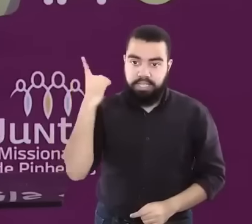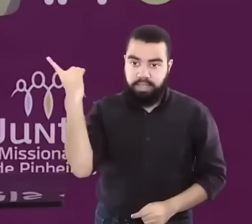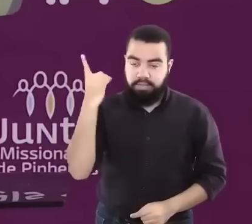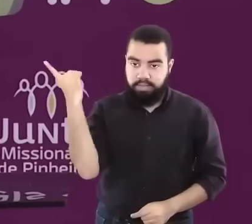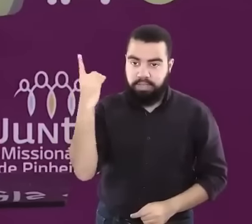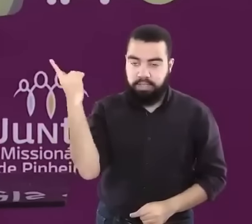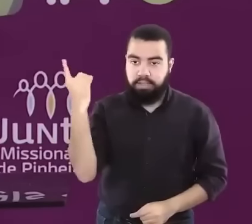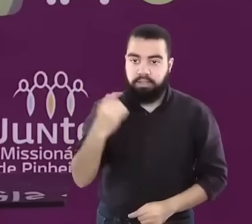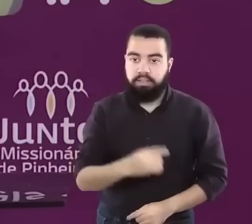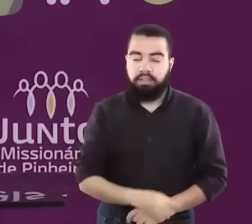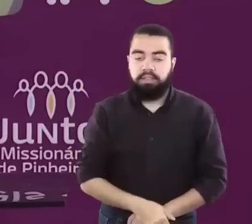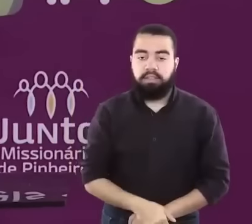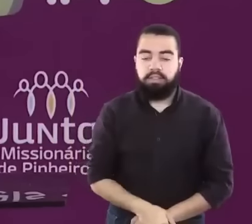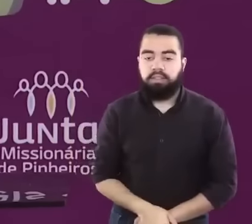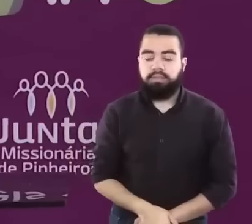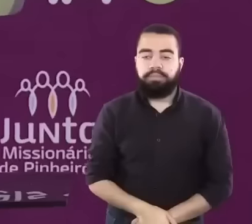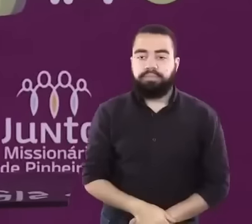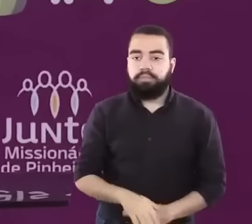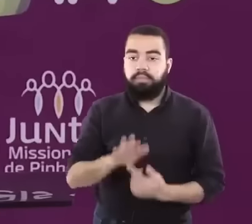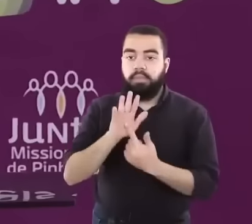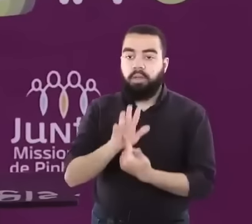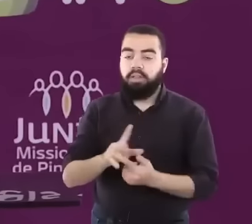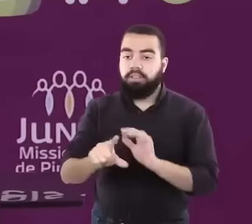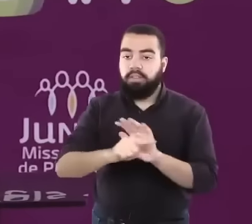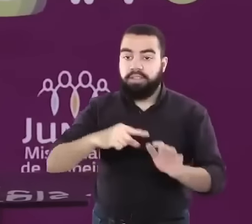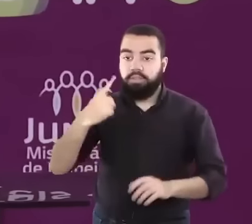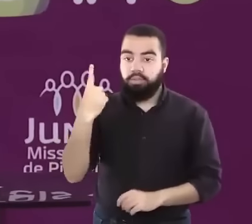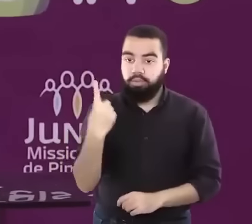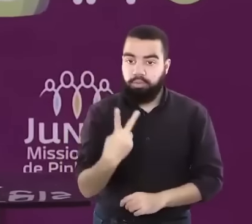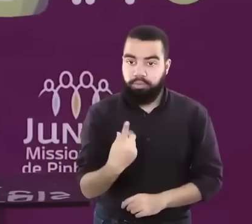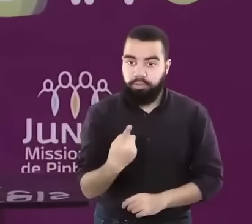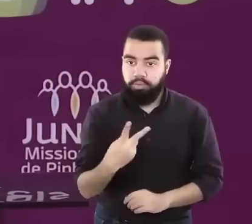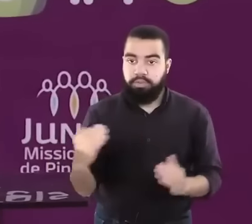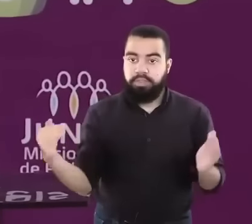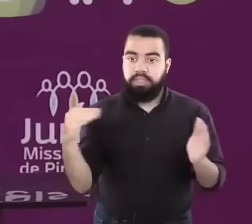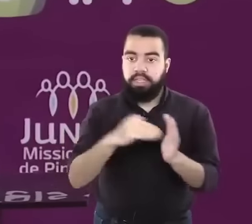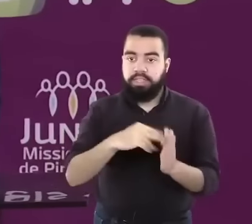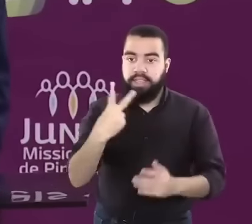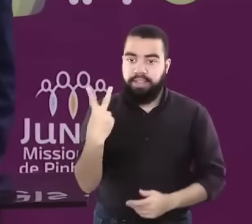exemplo dos versos 12 a 20 12 a